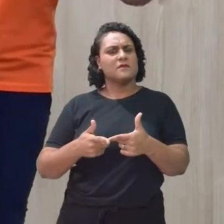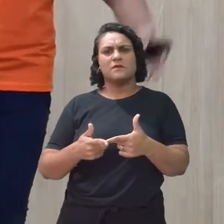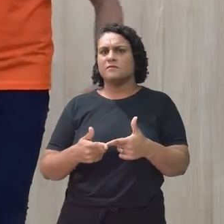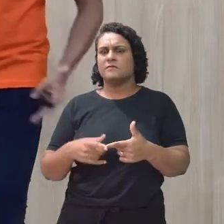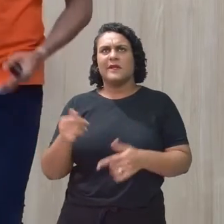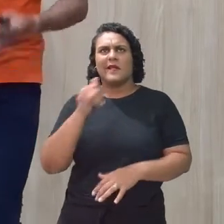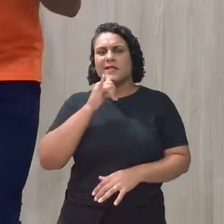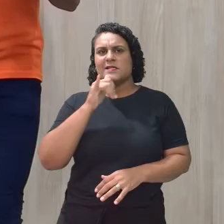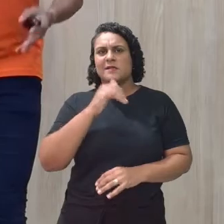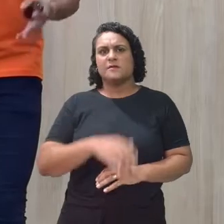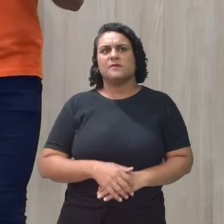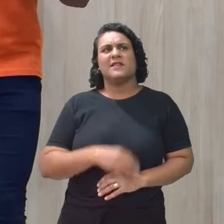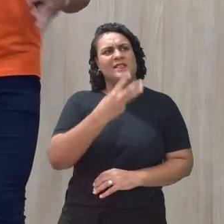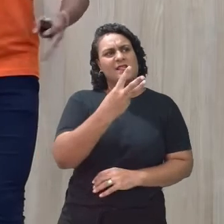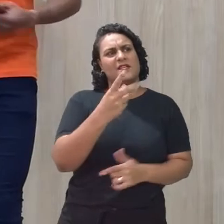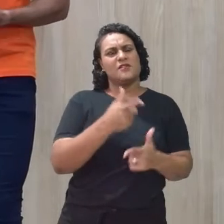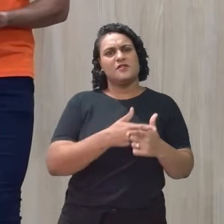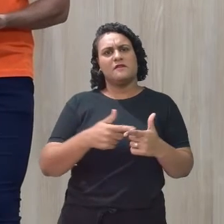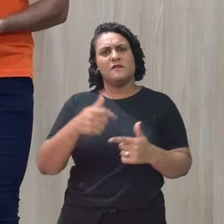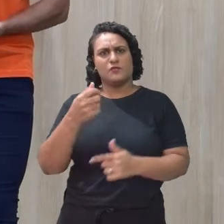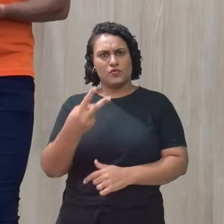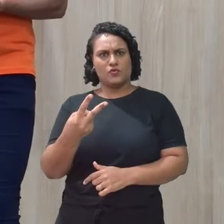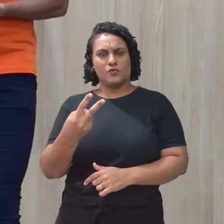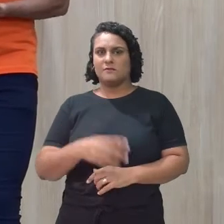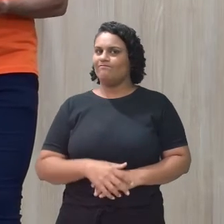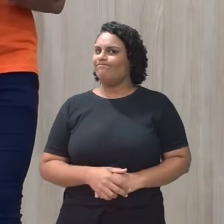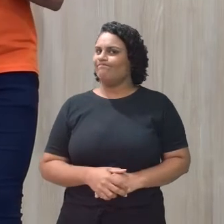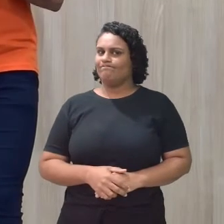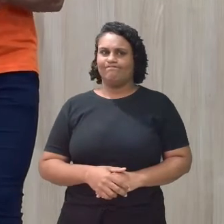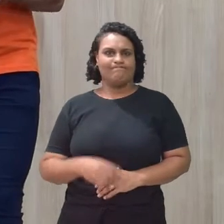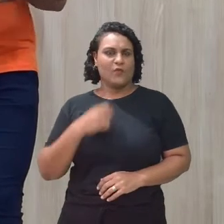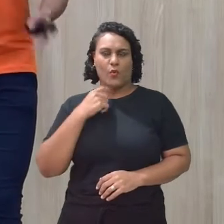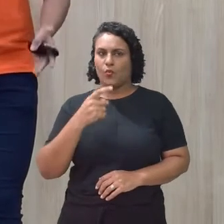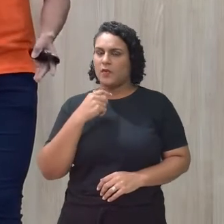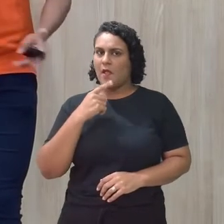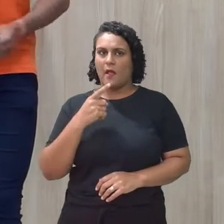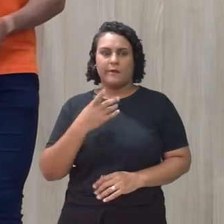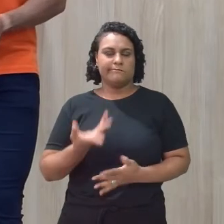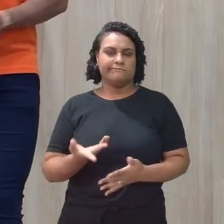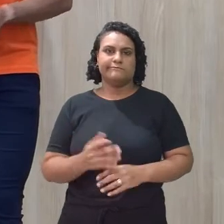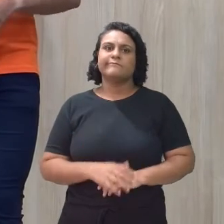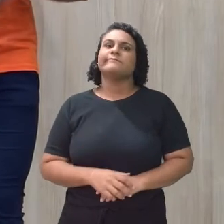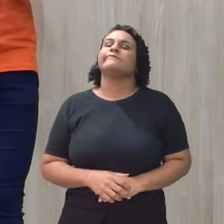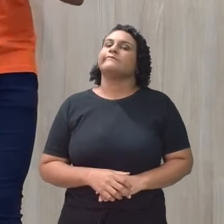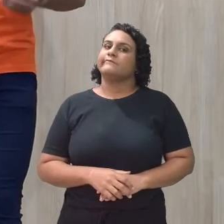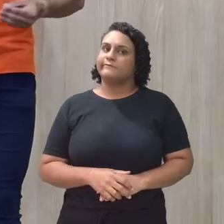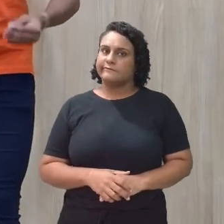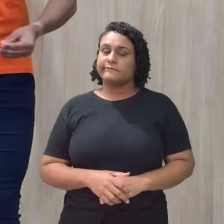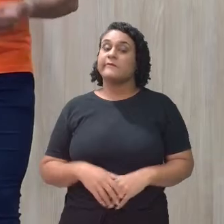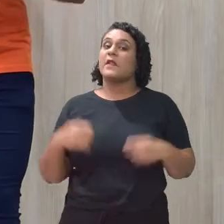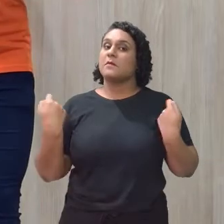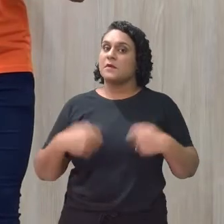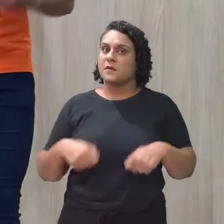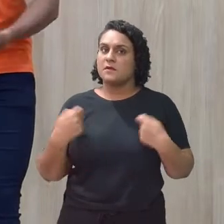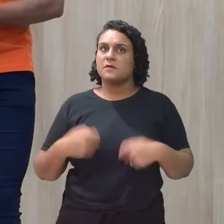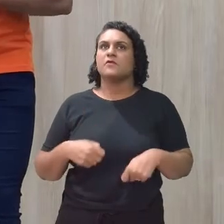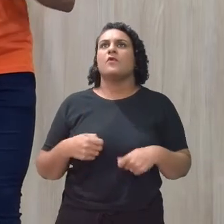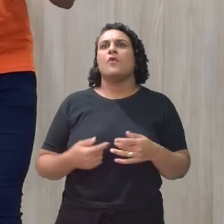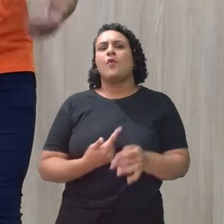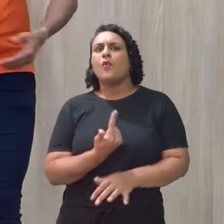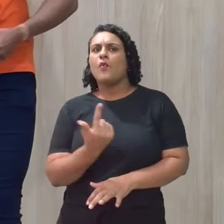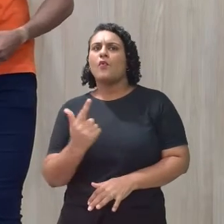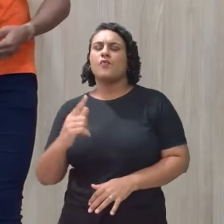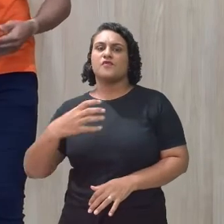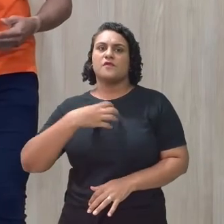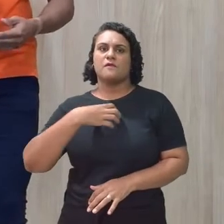por exemplo, 3 dividido por 2. Não vai dar um número natural. Então, foi com essa necessidade que foram criando